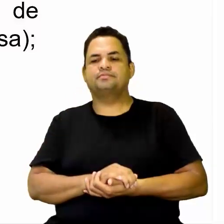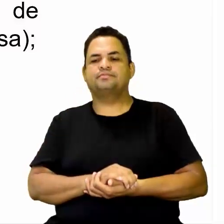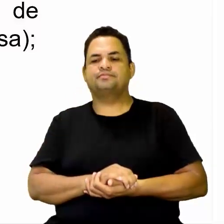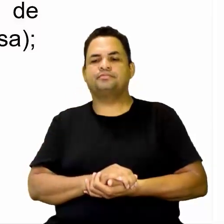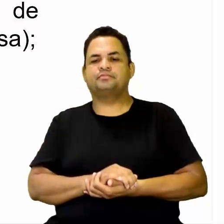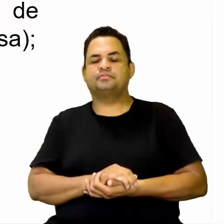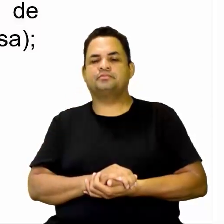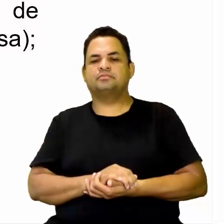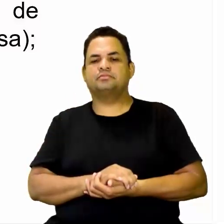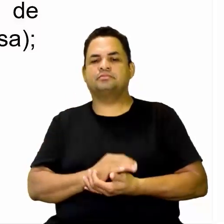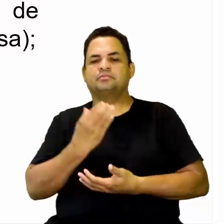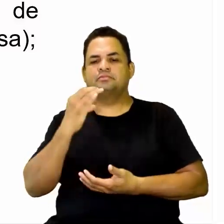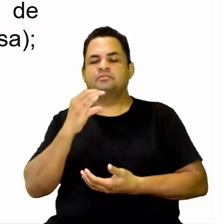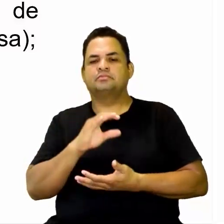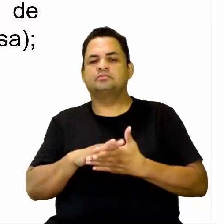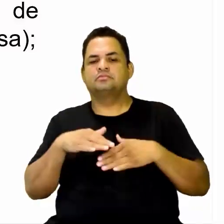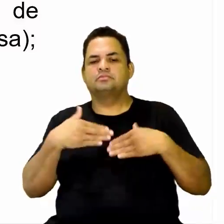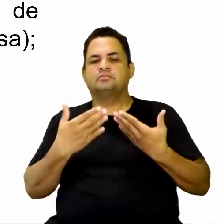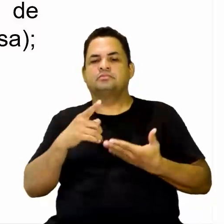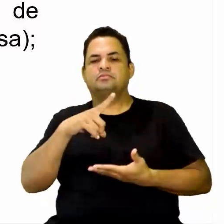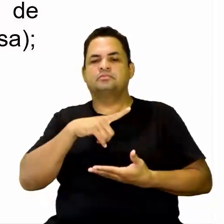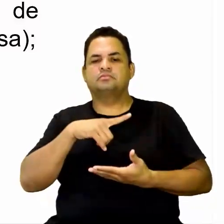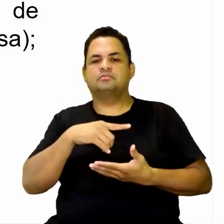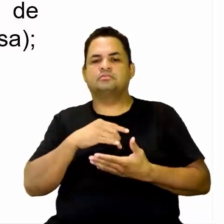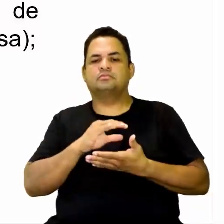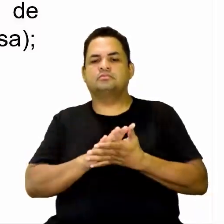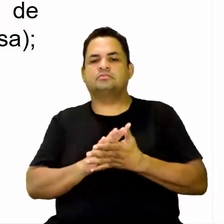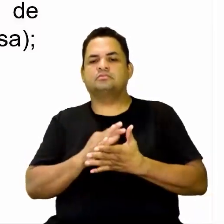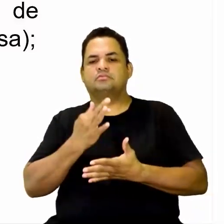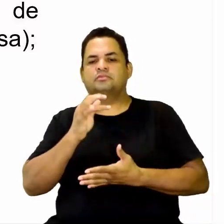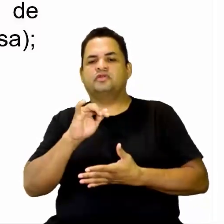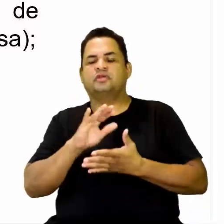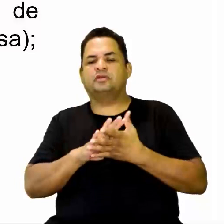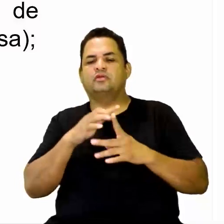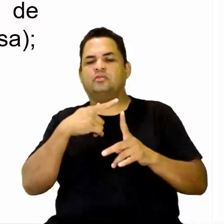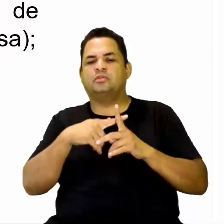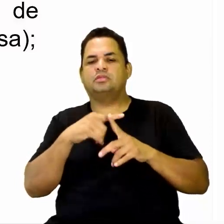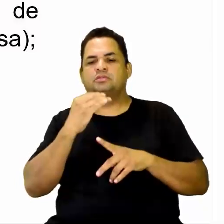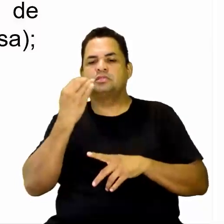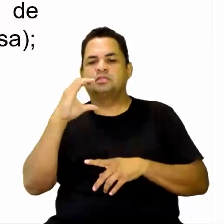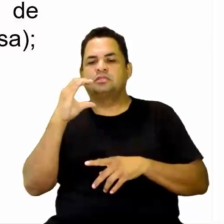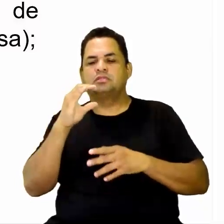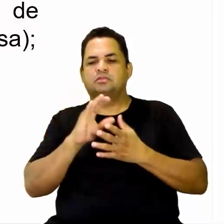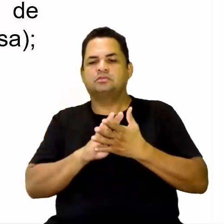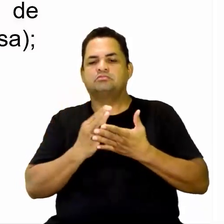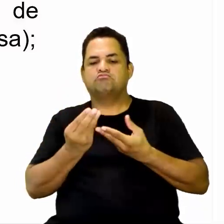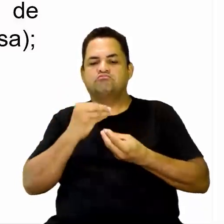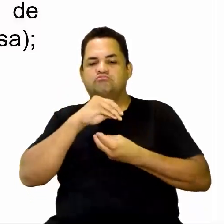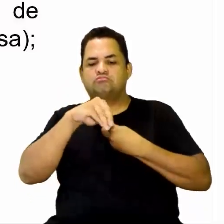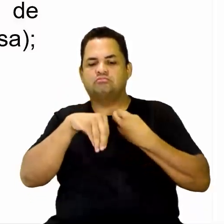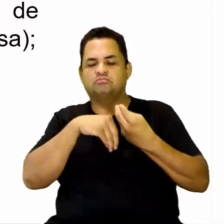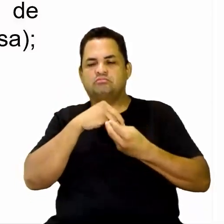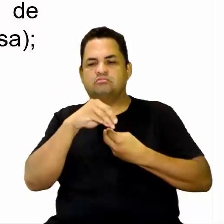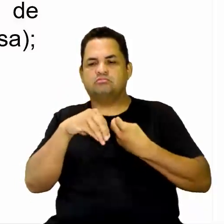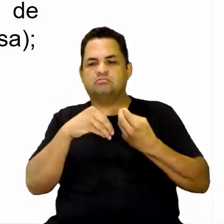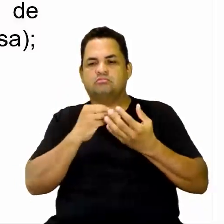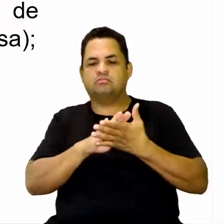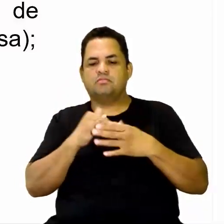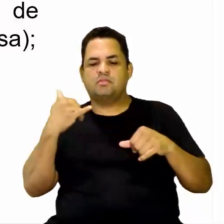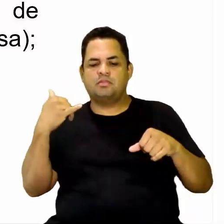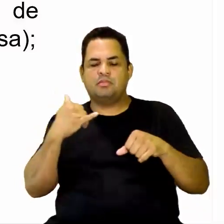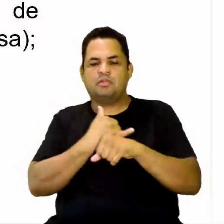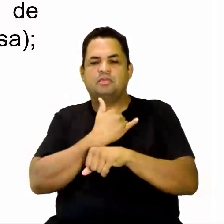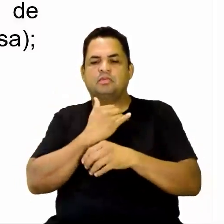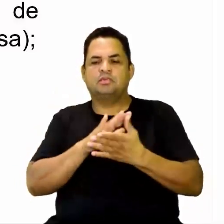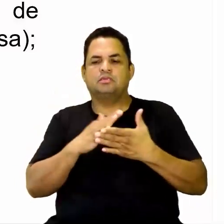carbono em massa. Então, quando você tem ferro mais carbono na constituição de um metal, pode ficar